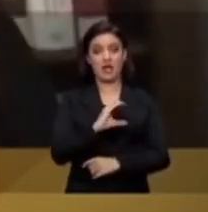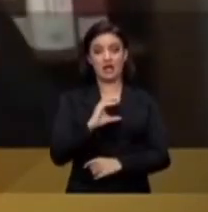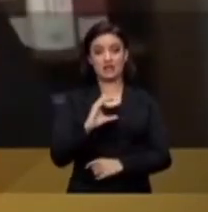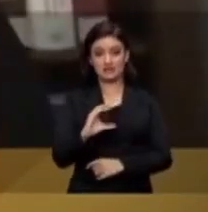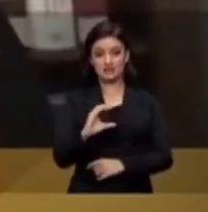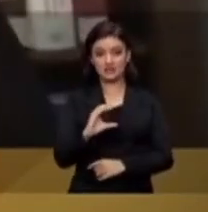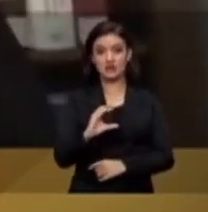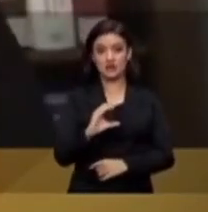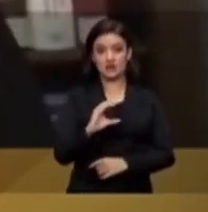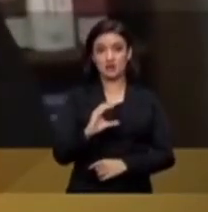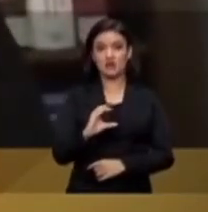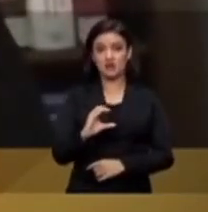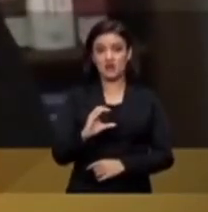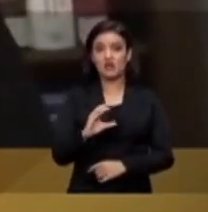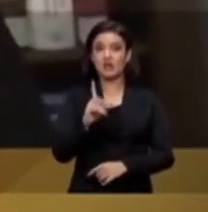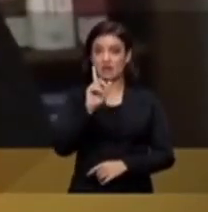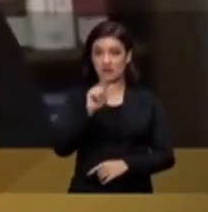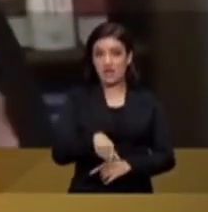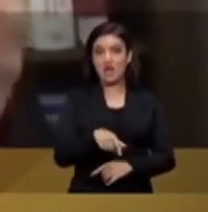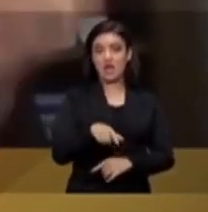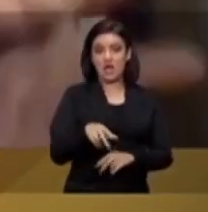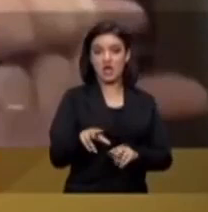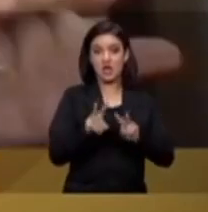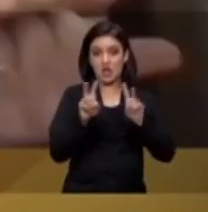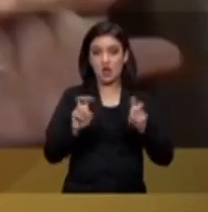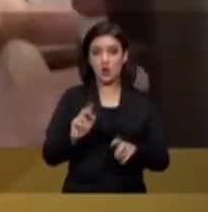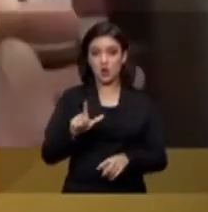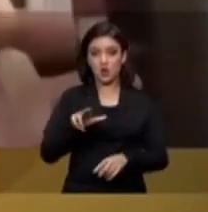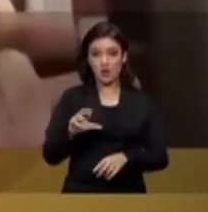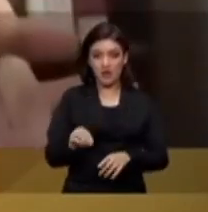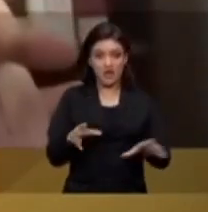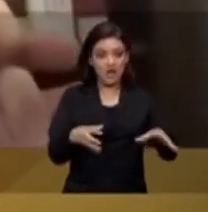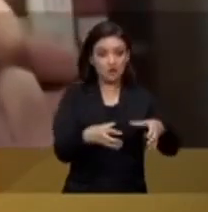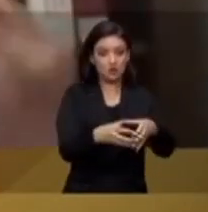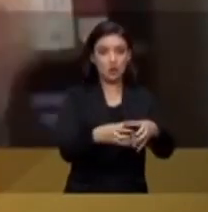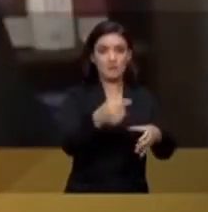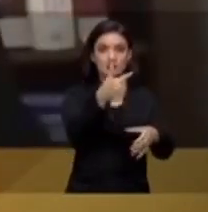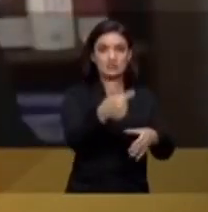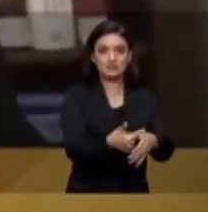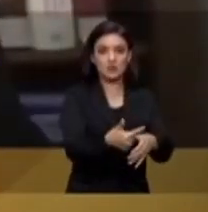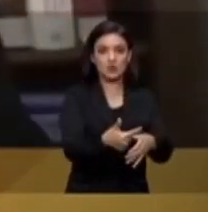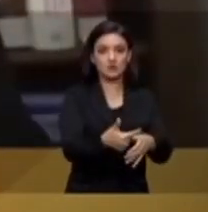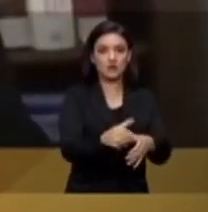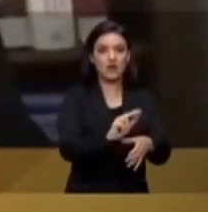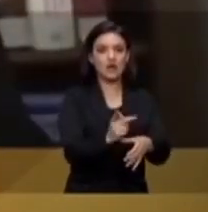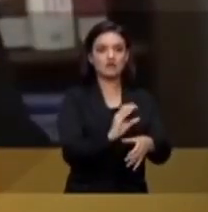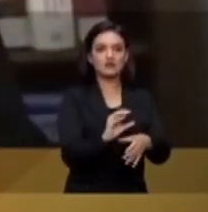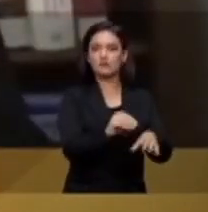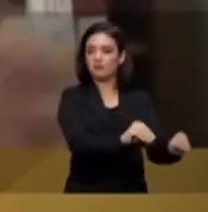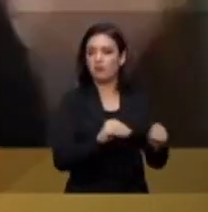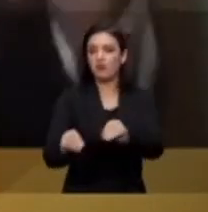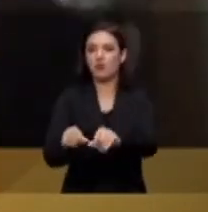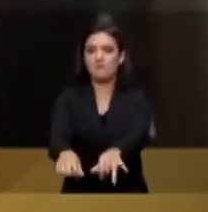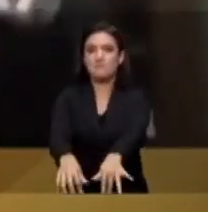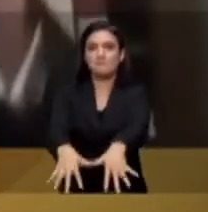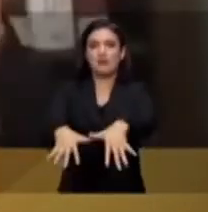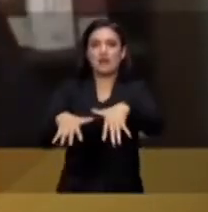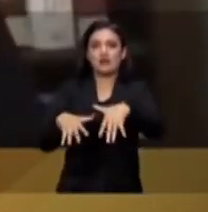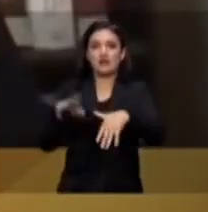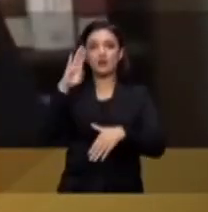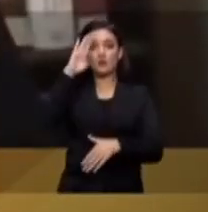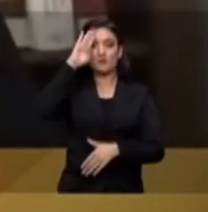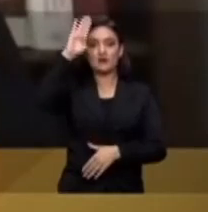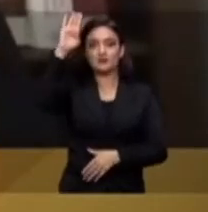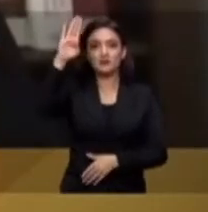uma questão subjetiva que envolvia o presidente Lula, tirando-o da segunda turma, trazendo-o ao plenário antes